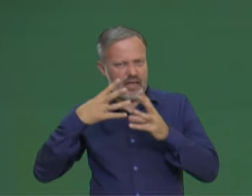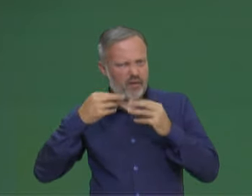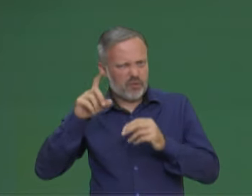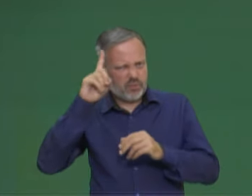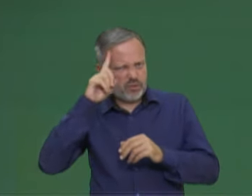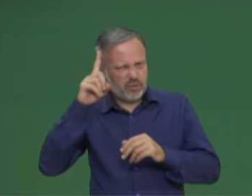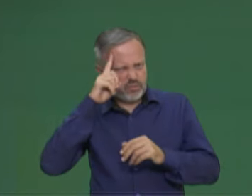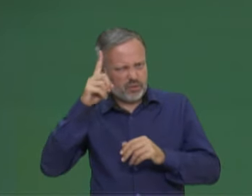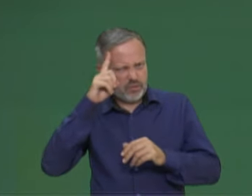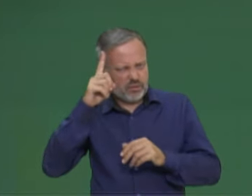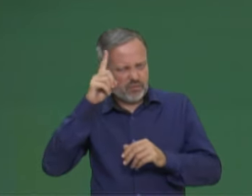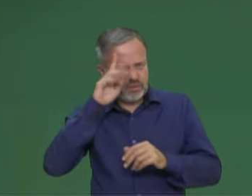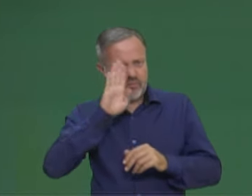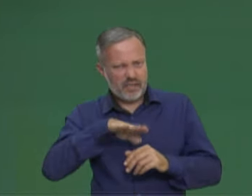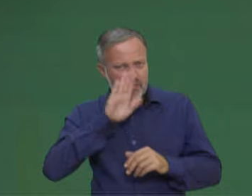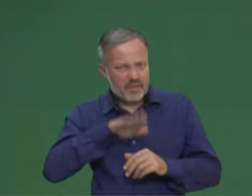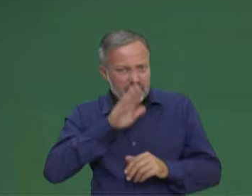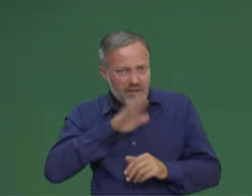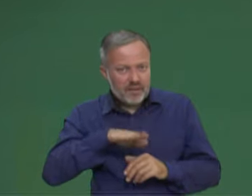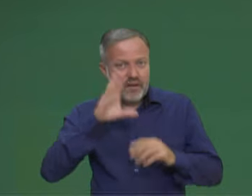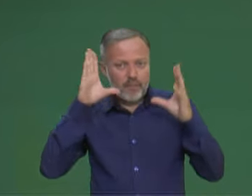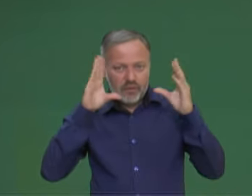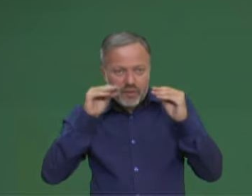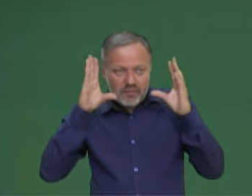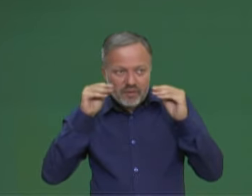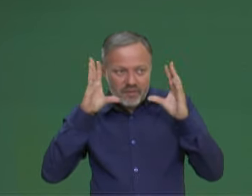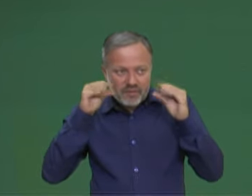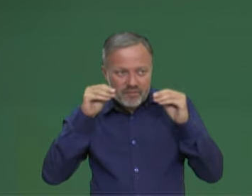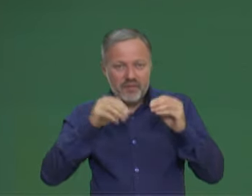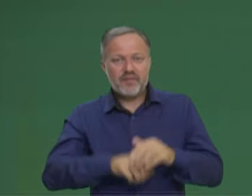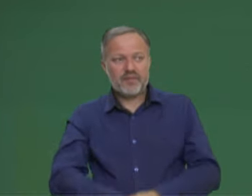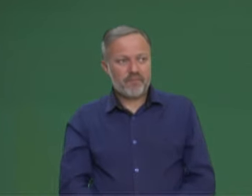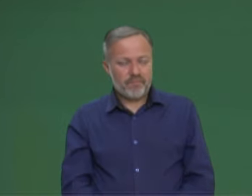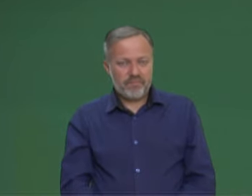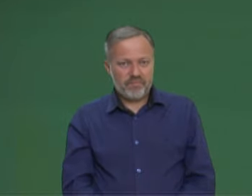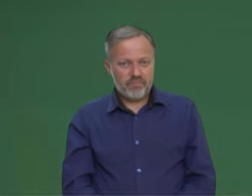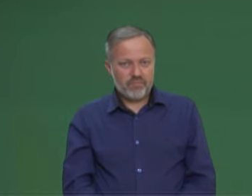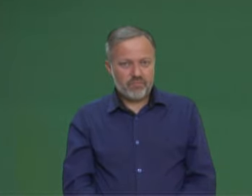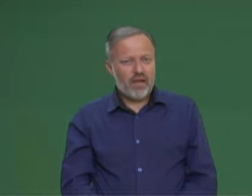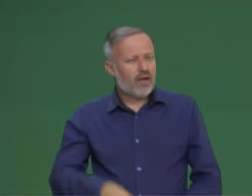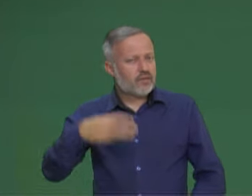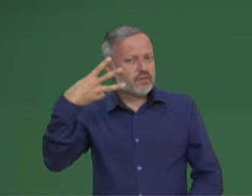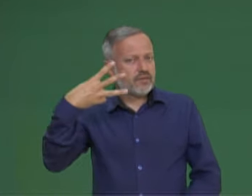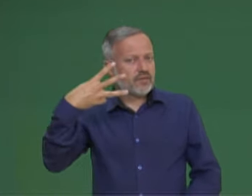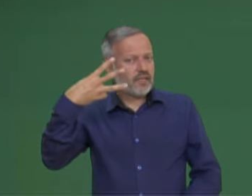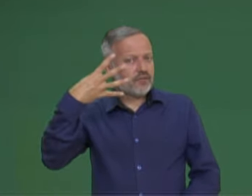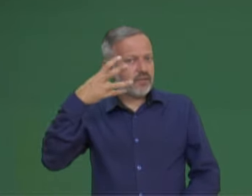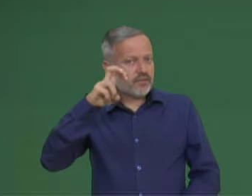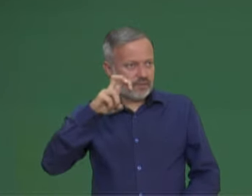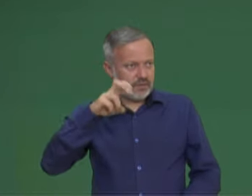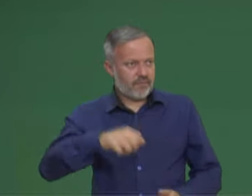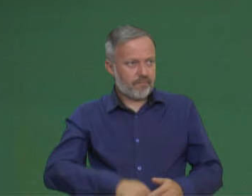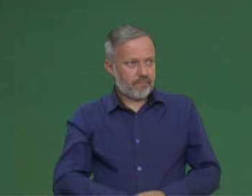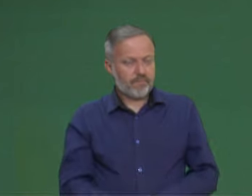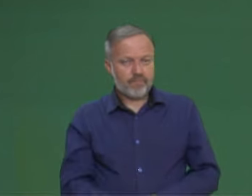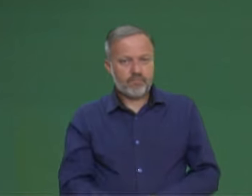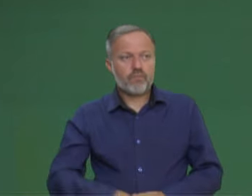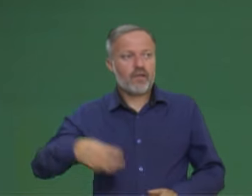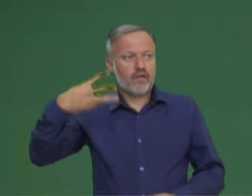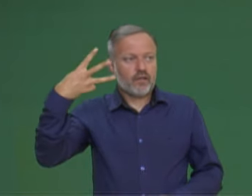boa noite, né? Que chega a cansar, né? Vamos lá. 3, 4 e 5. En